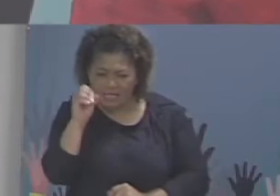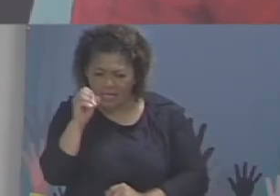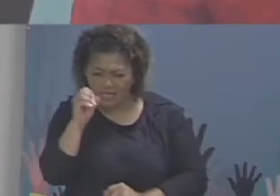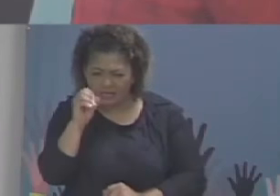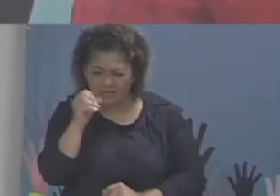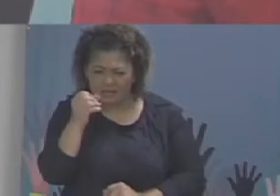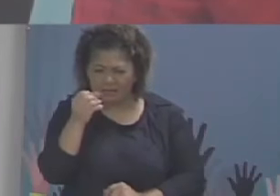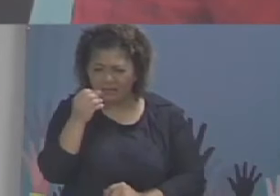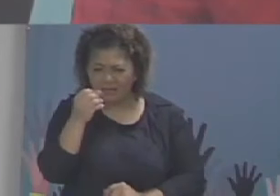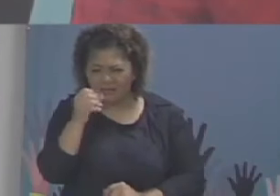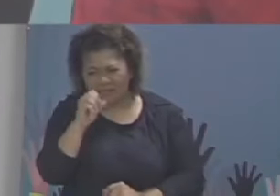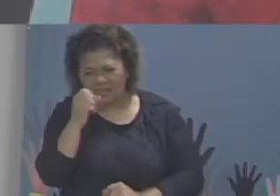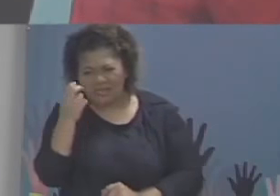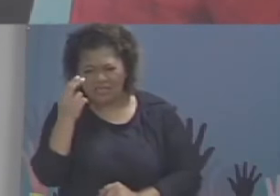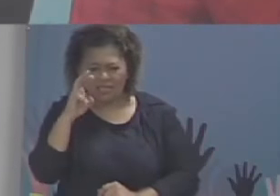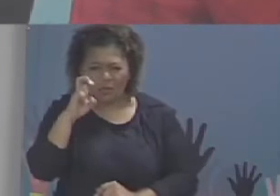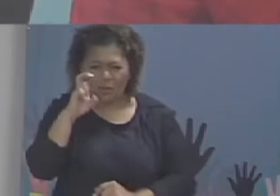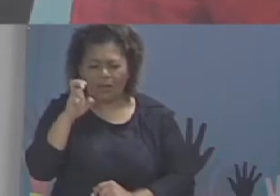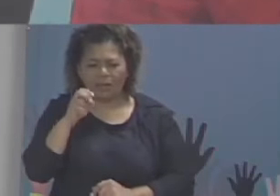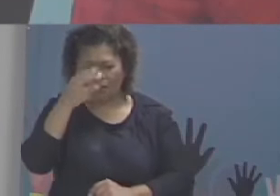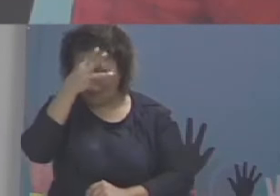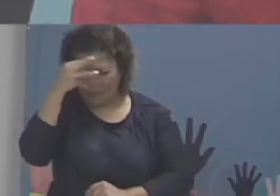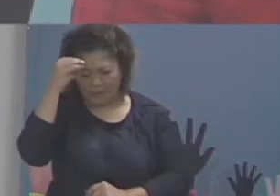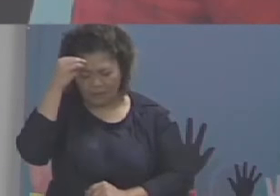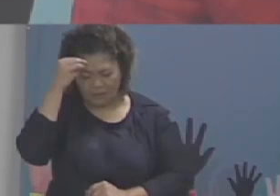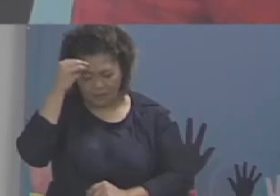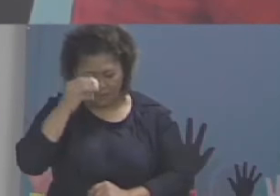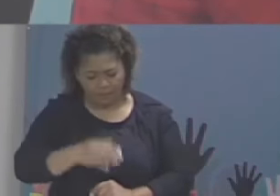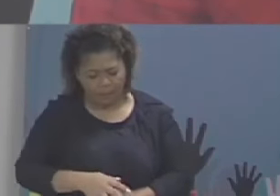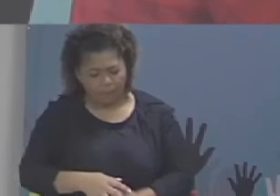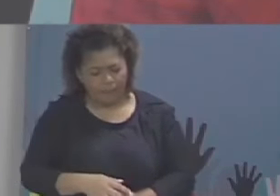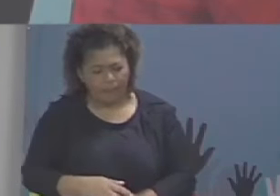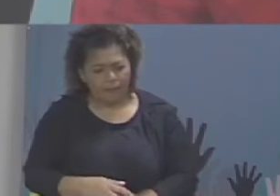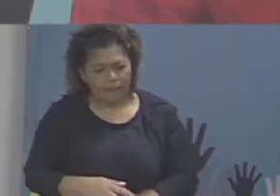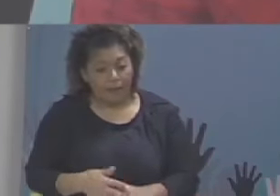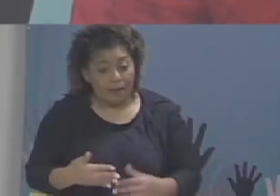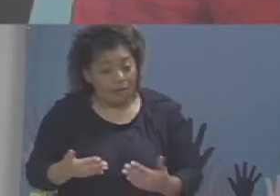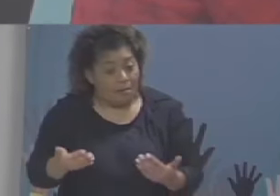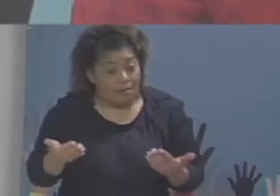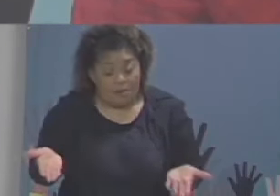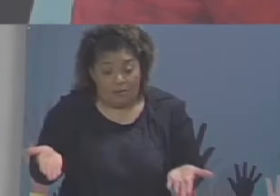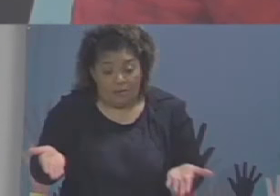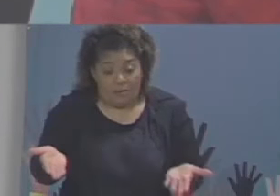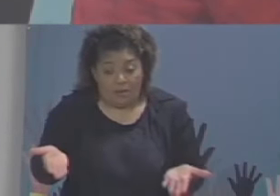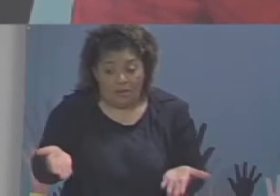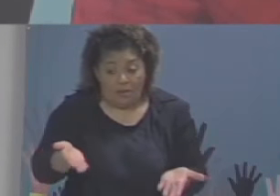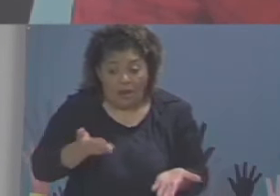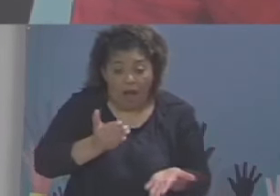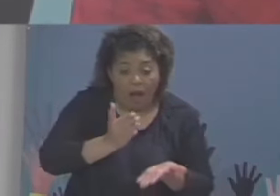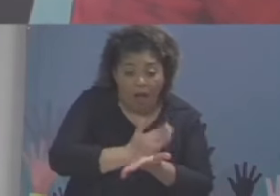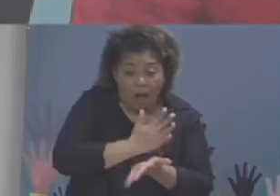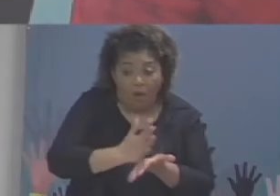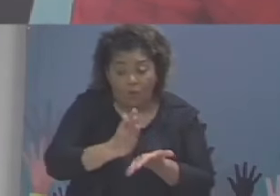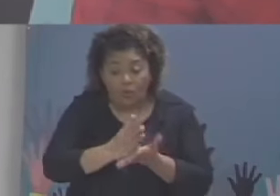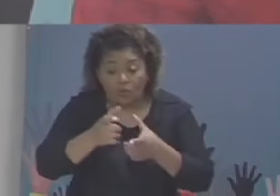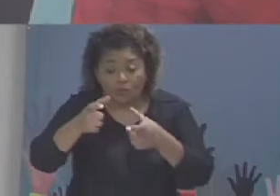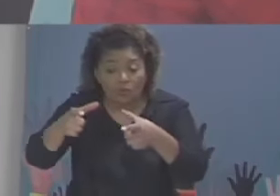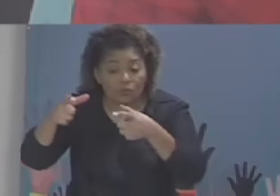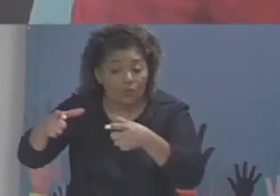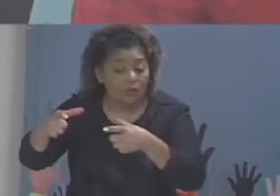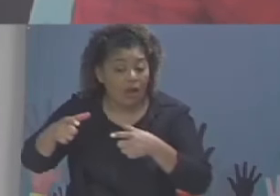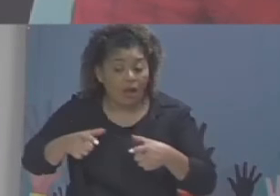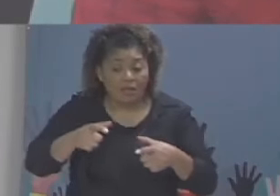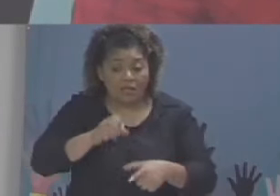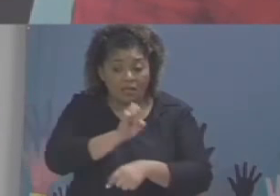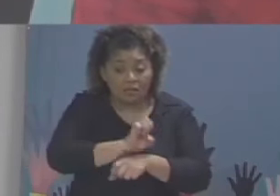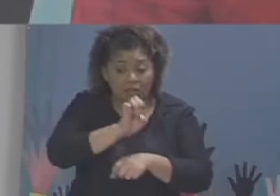5.650 municípios. E, por uma questão, você tem alguns regionais que correspondem a um estado e outros